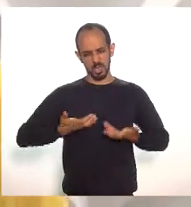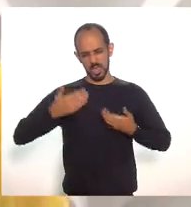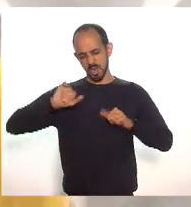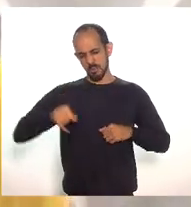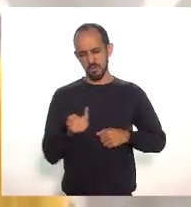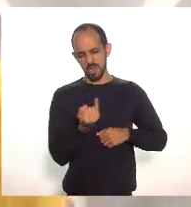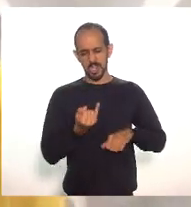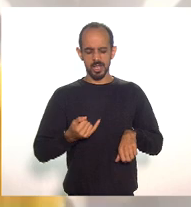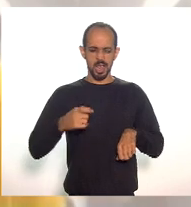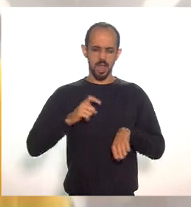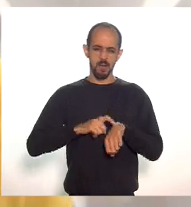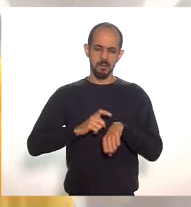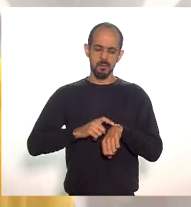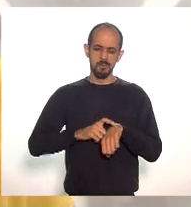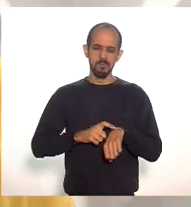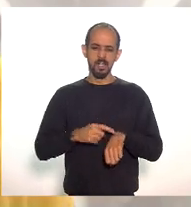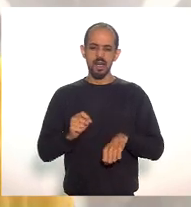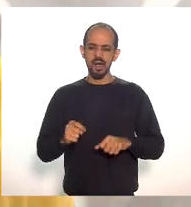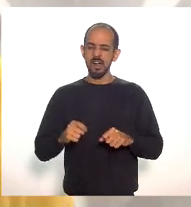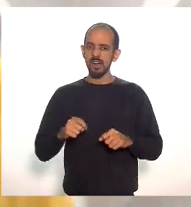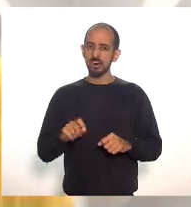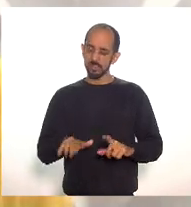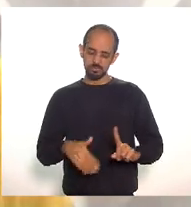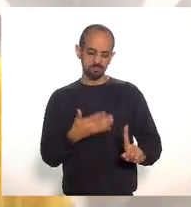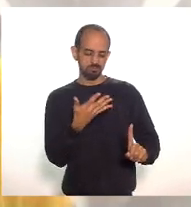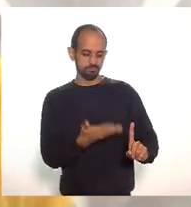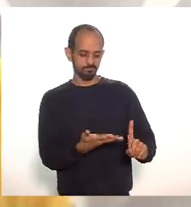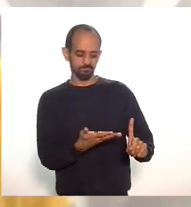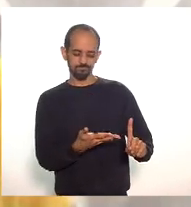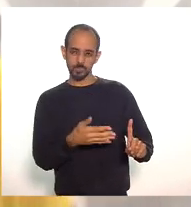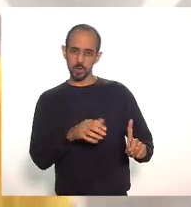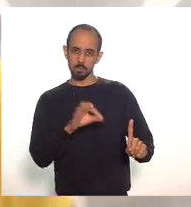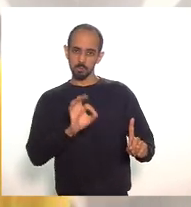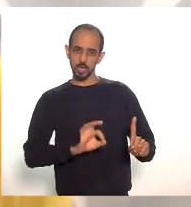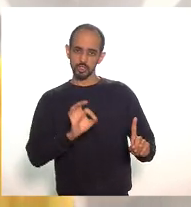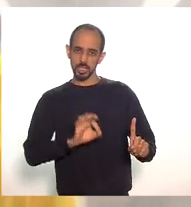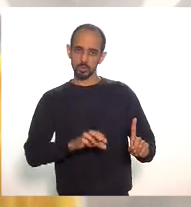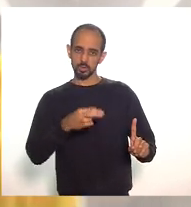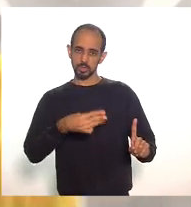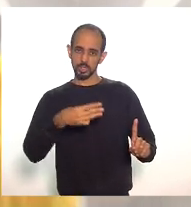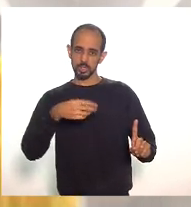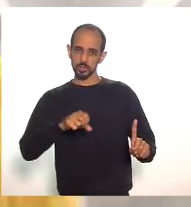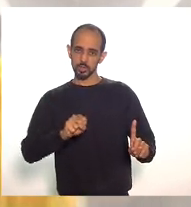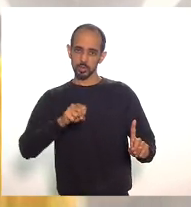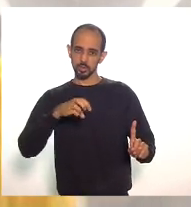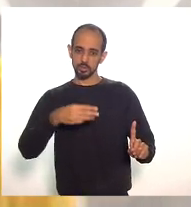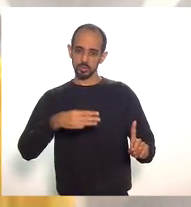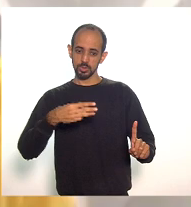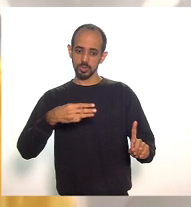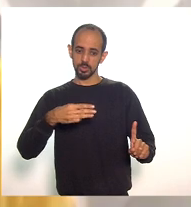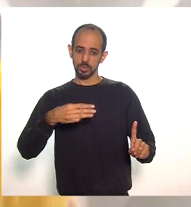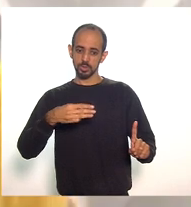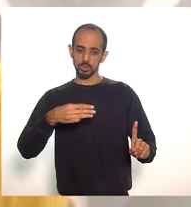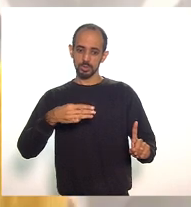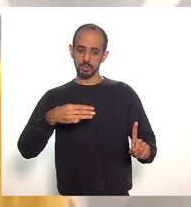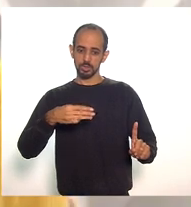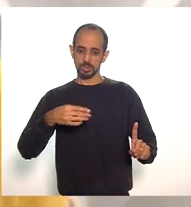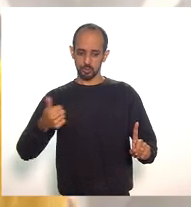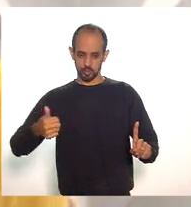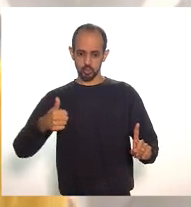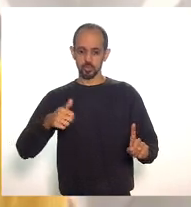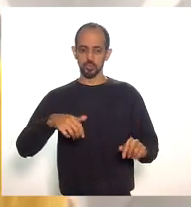aproveitar a oportunidade para elogiar o projeto 3.831 2021 do deputado Rodrigo hamburg